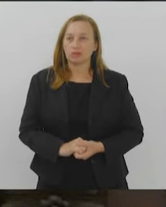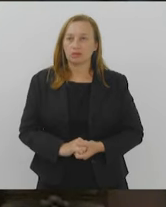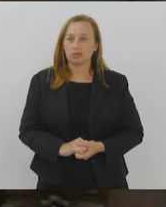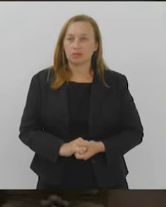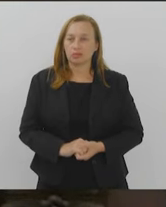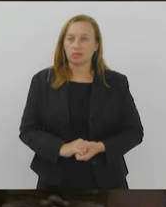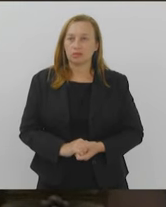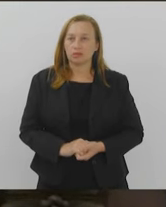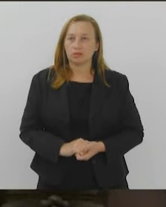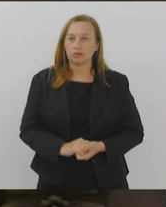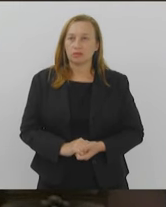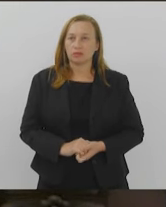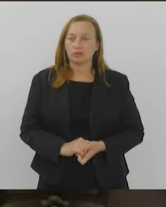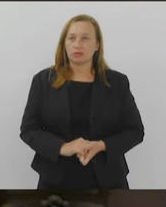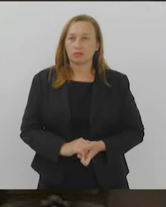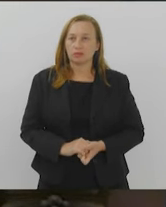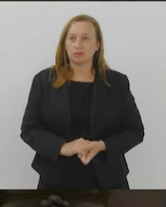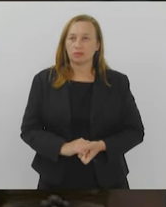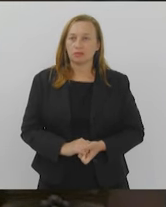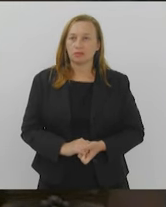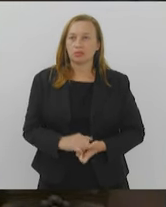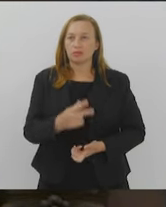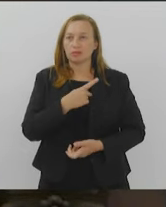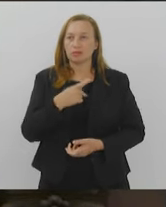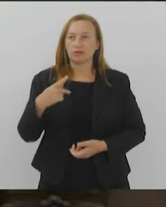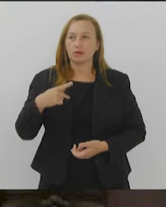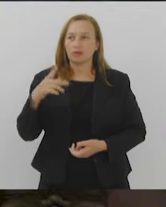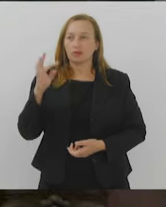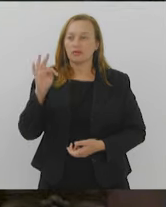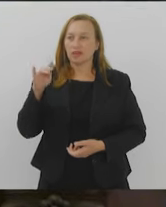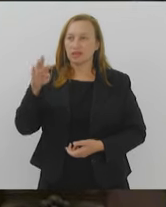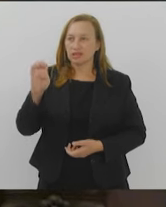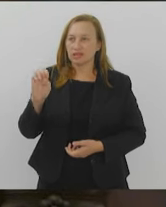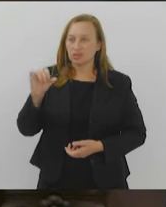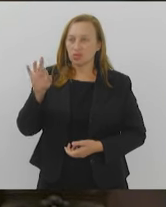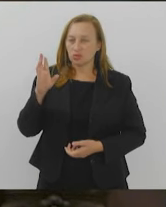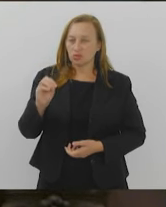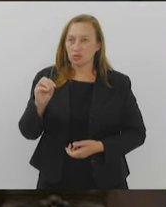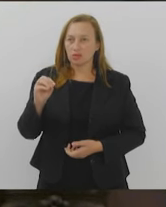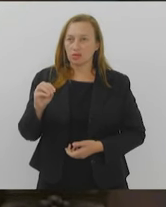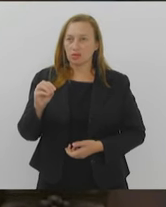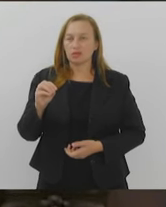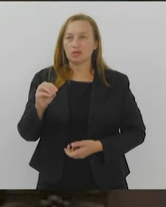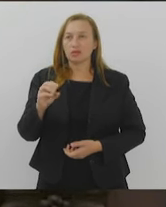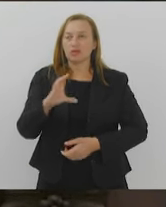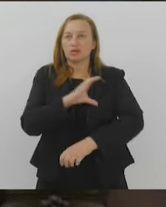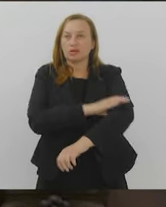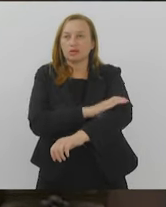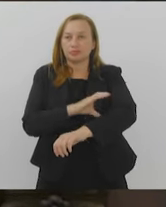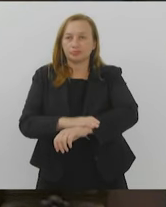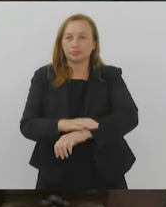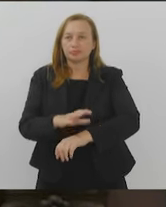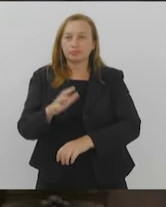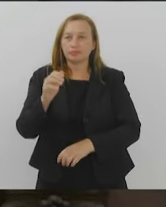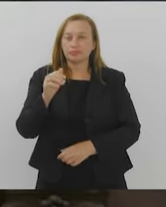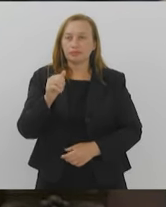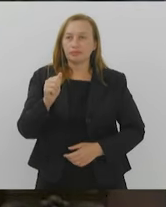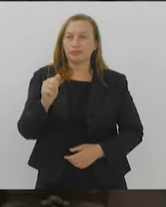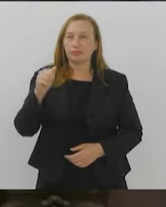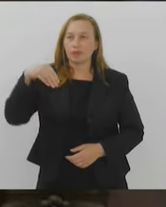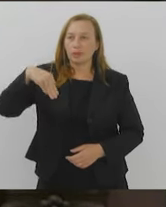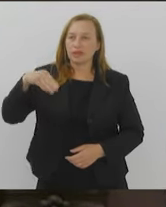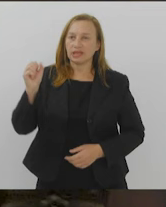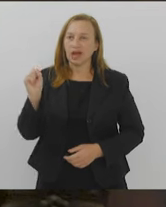Alcançando Vidas. Pastor Francisco Barreto, da Assembleia de Deus de Manaus. O pastor...